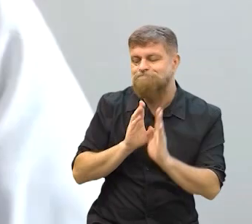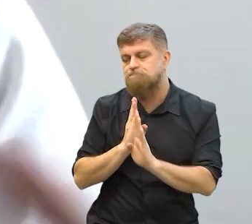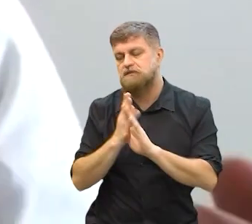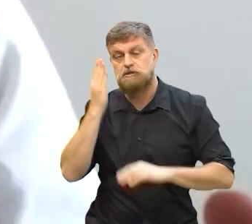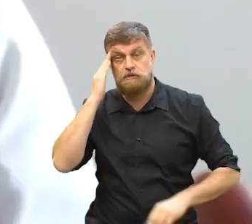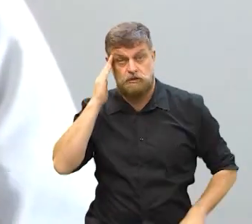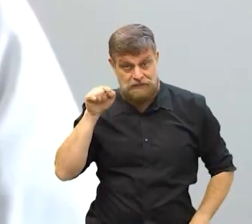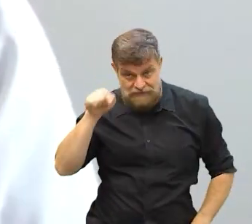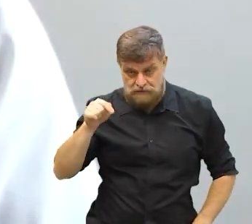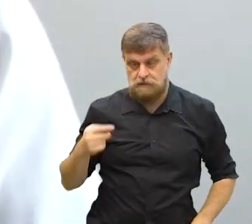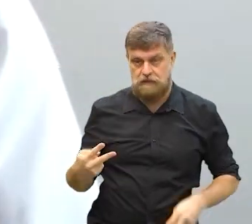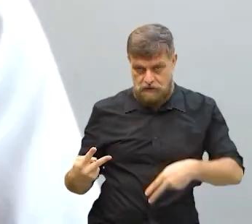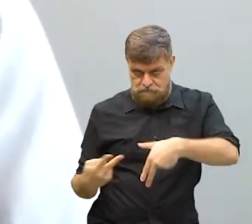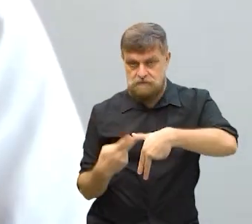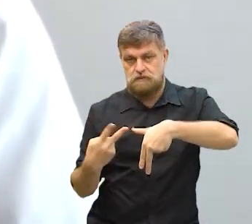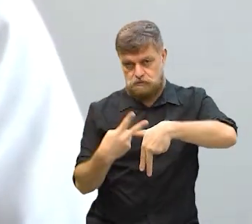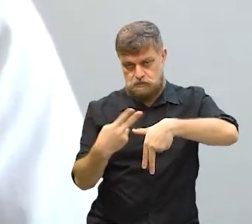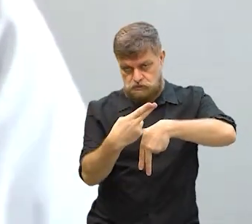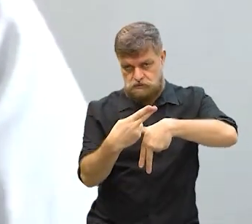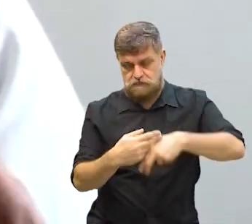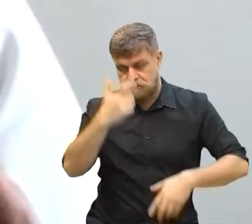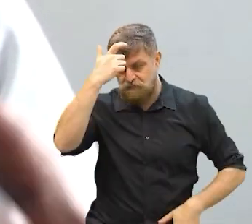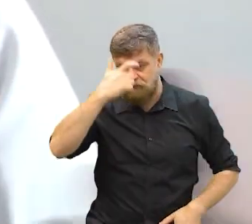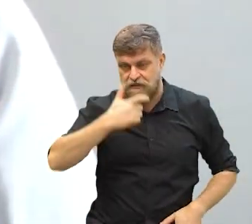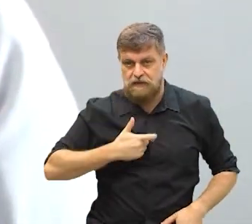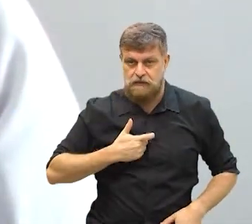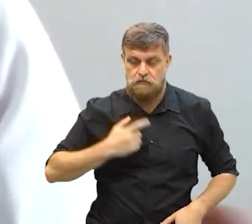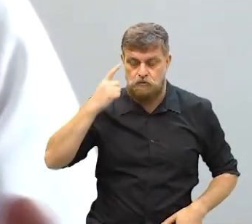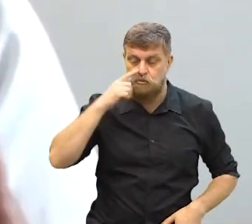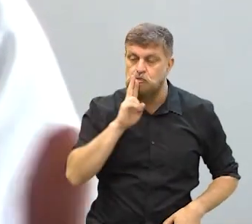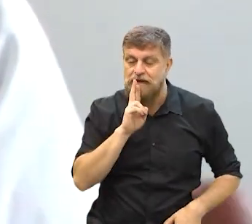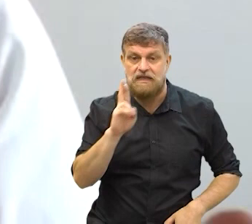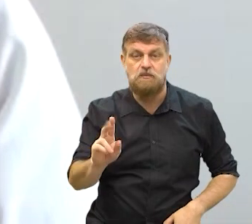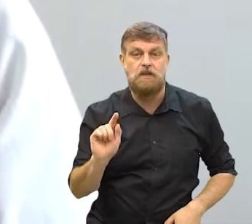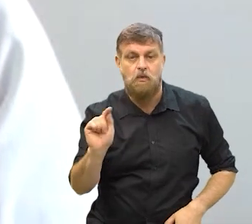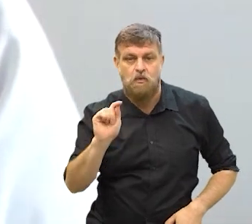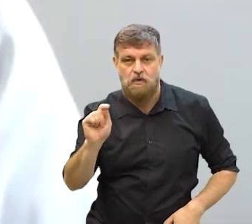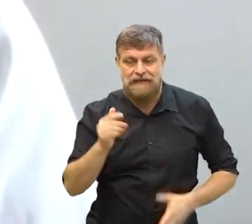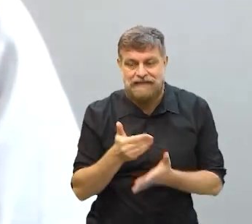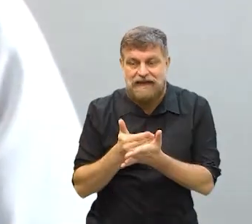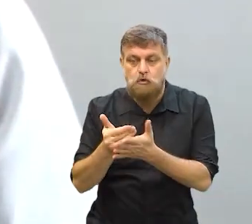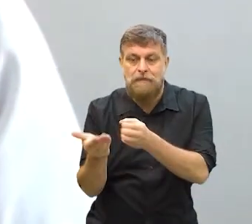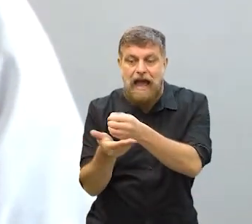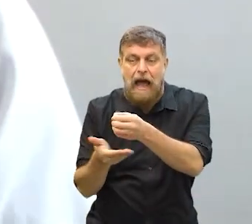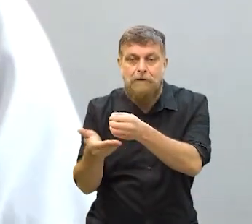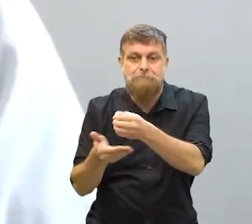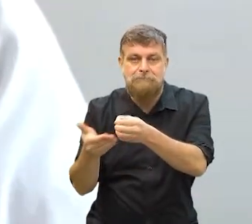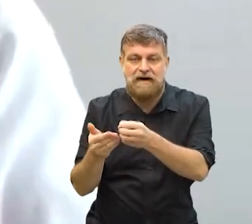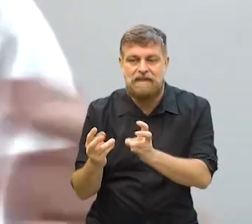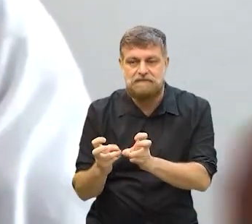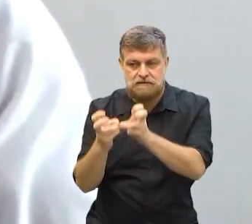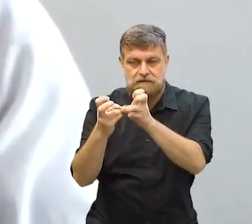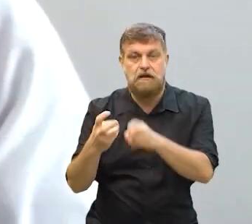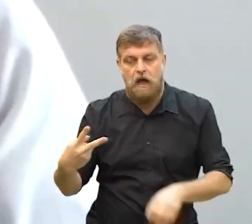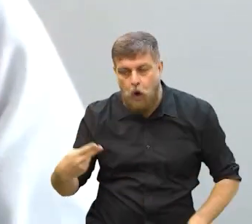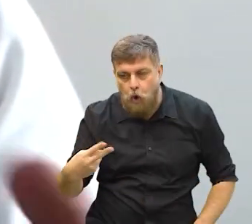e a gente entende que a cirurgia é a melhor ferramenta, eu estou inferindo, eu estou dizendo que essa doença está na sua fase inicial, que